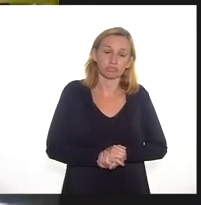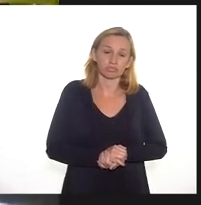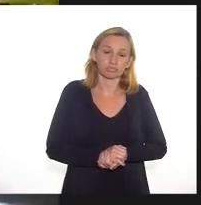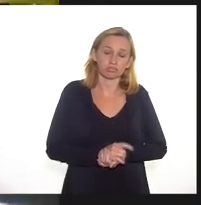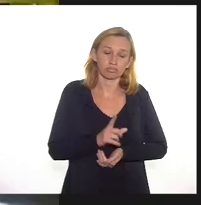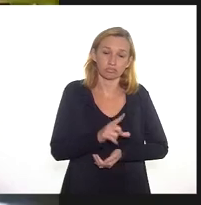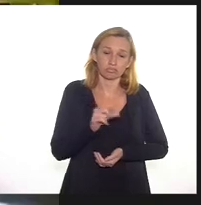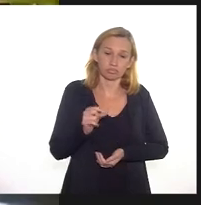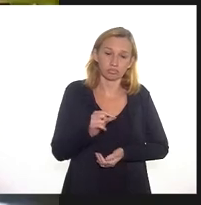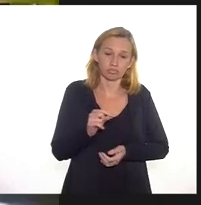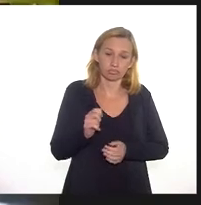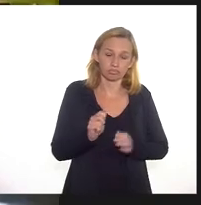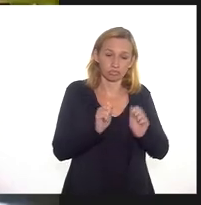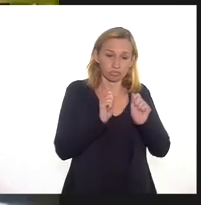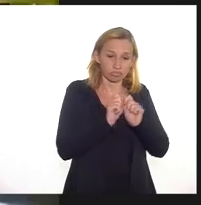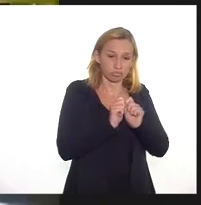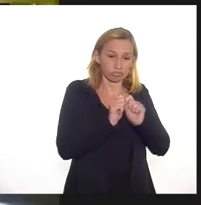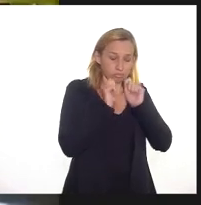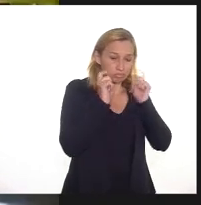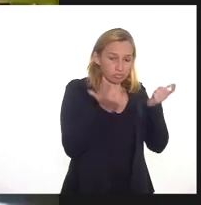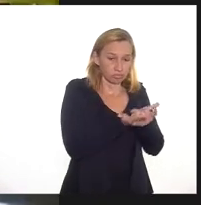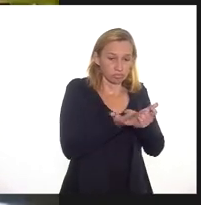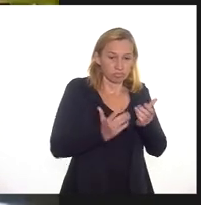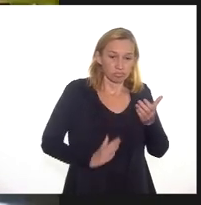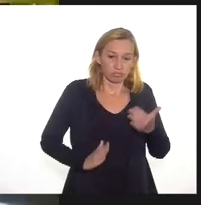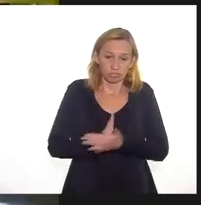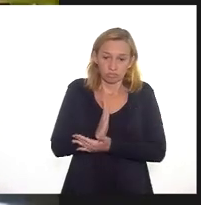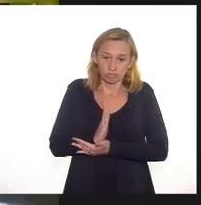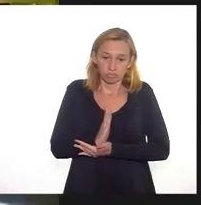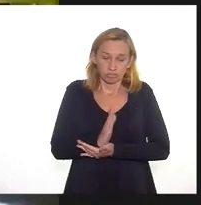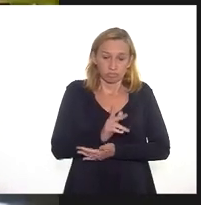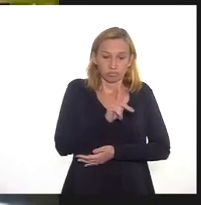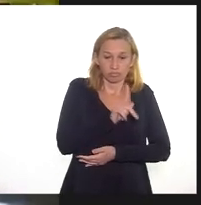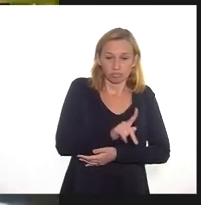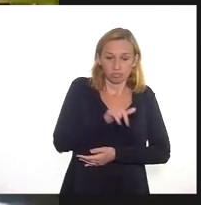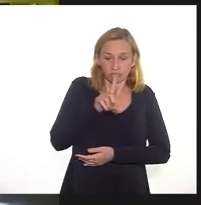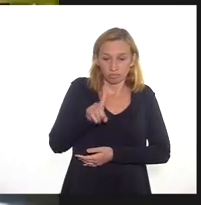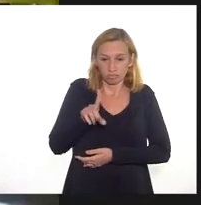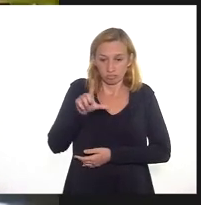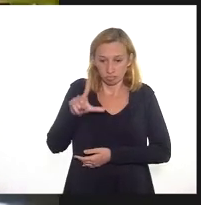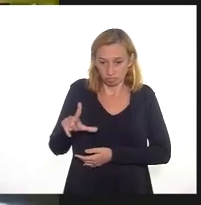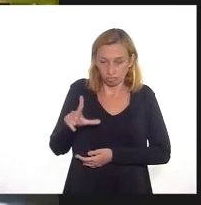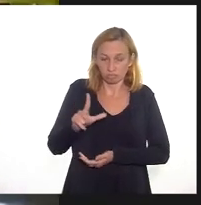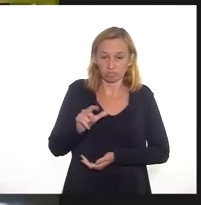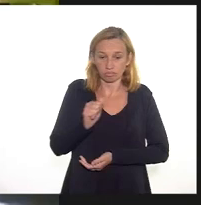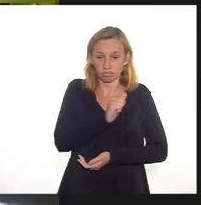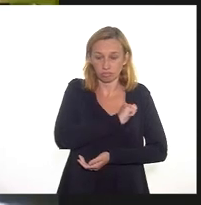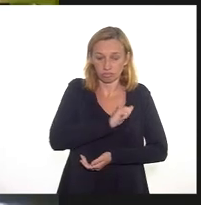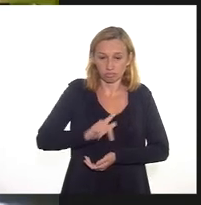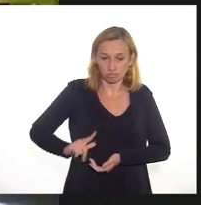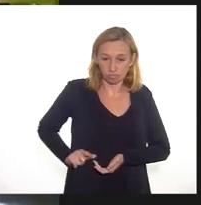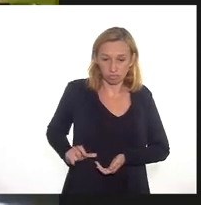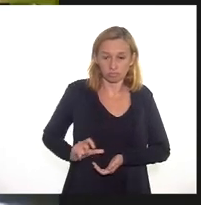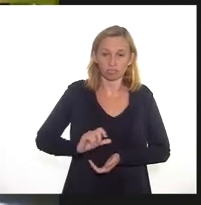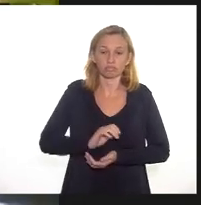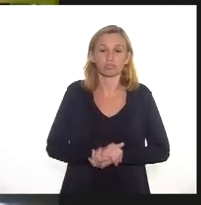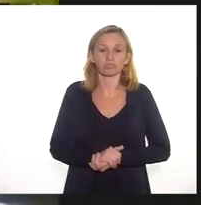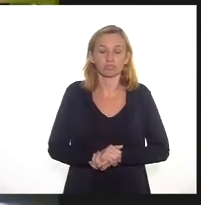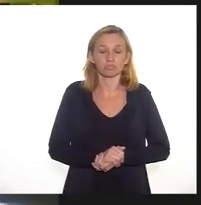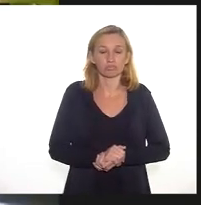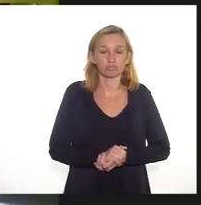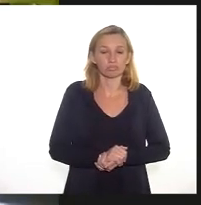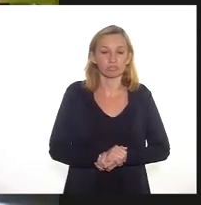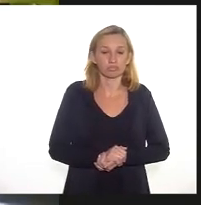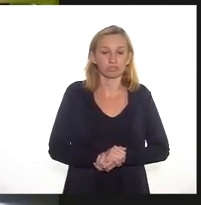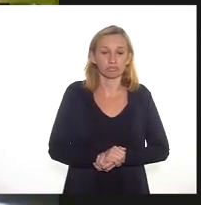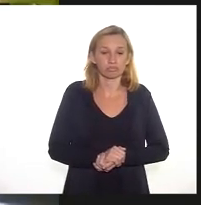Assembleia Legislativa com a aprovação do PDL do deputado André Siciliano,